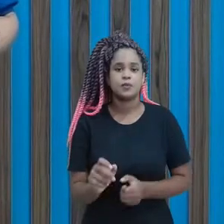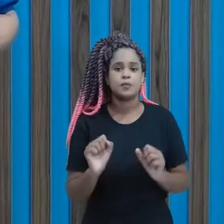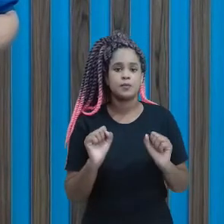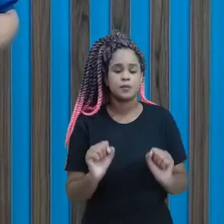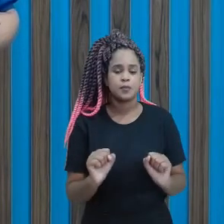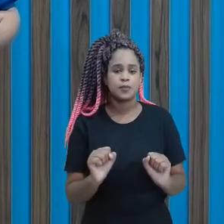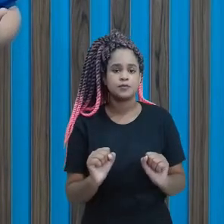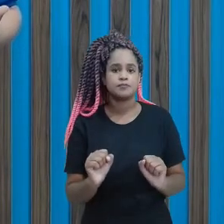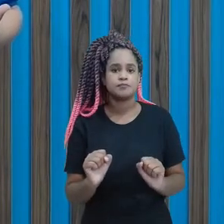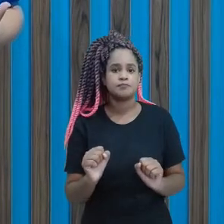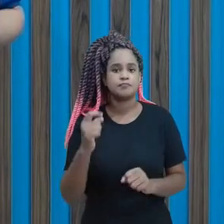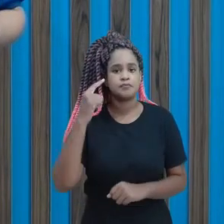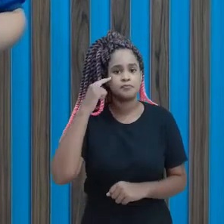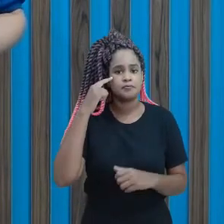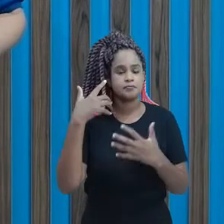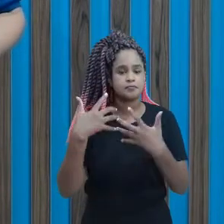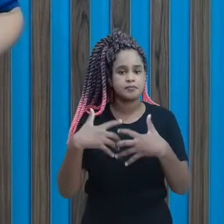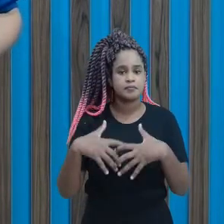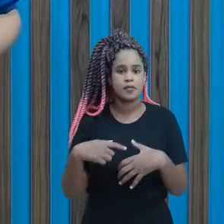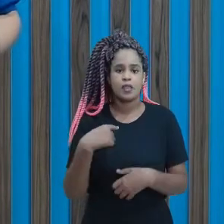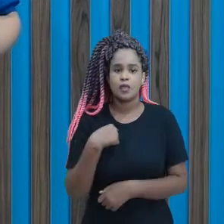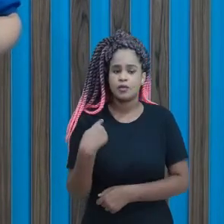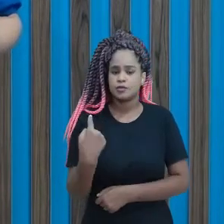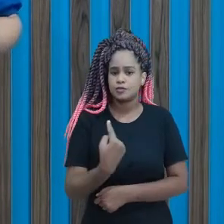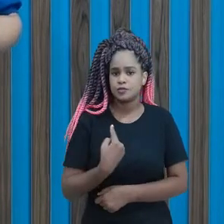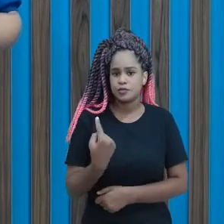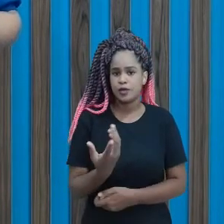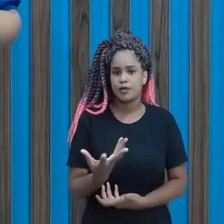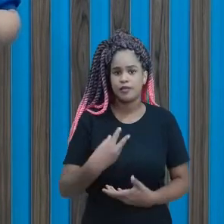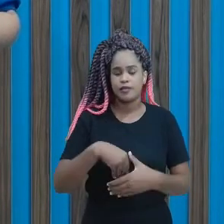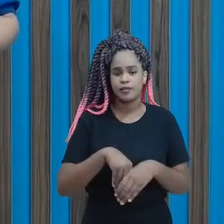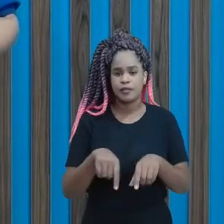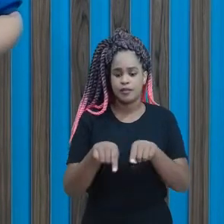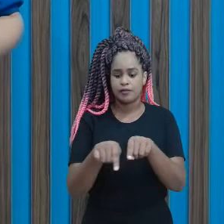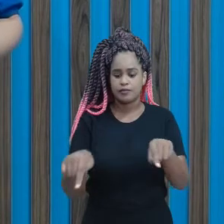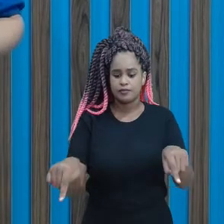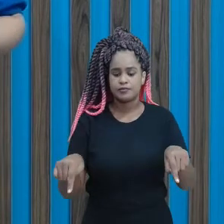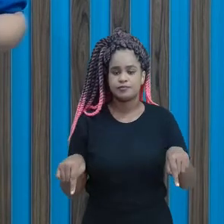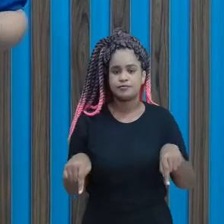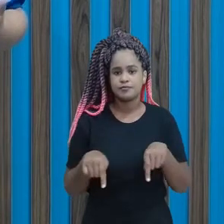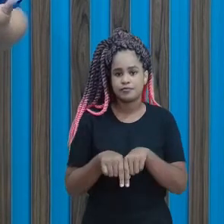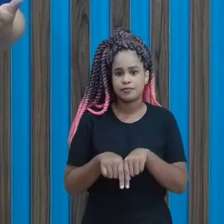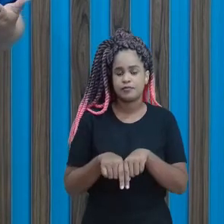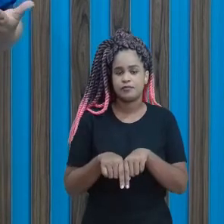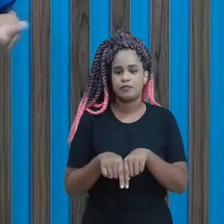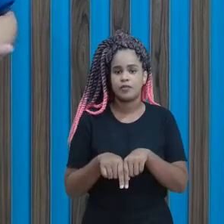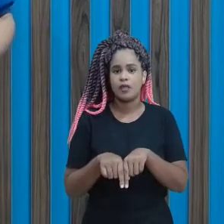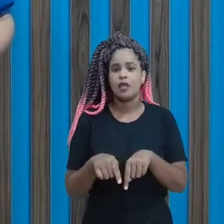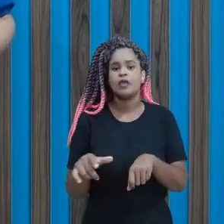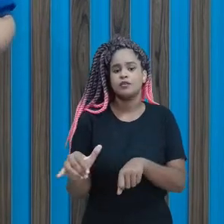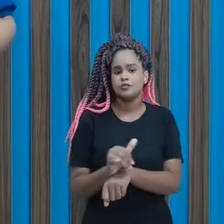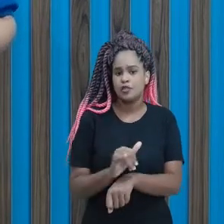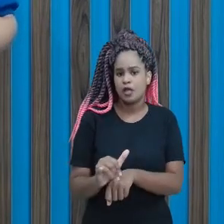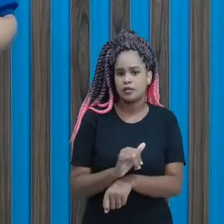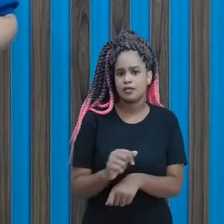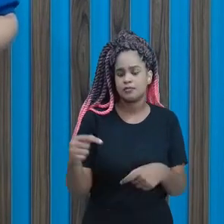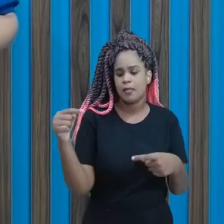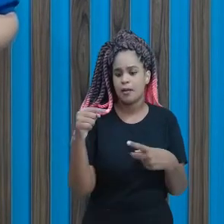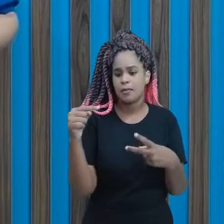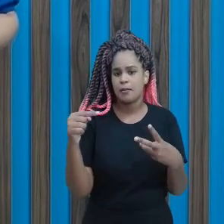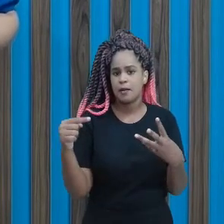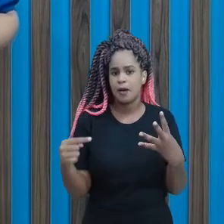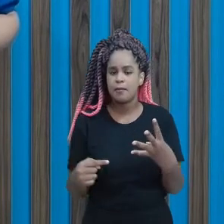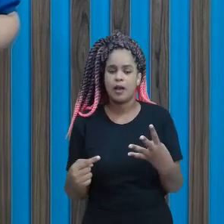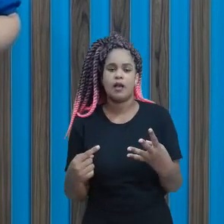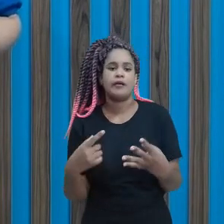questionar, não é? Eu sozinho em sala de aula, mesmo assim, com todas essas estratégias, com todos